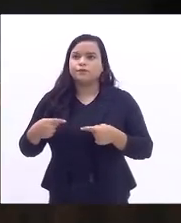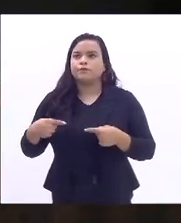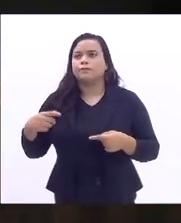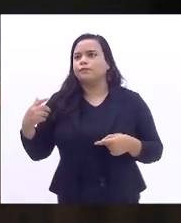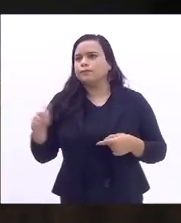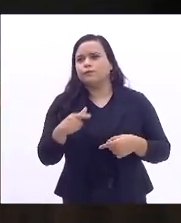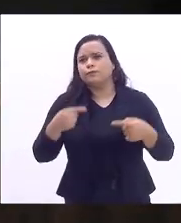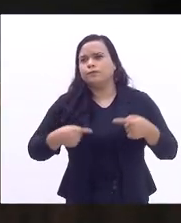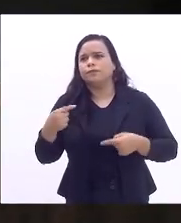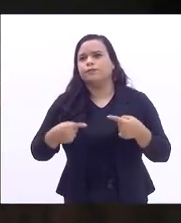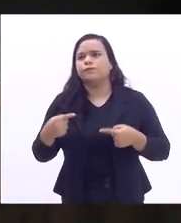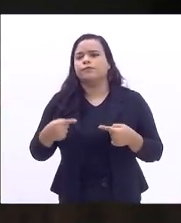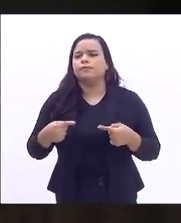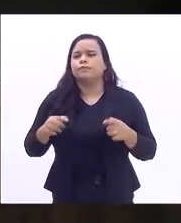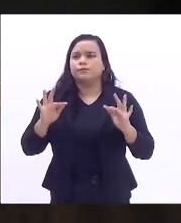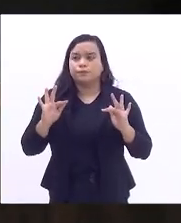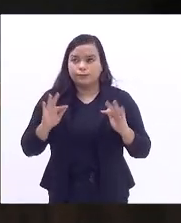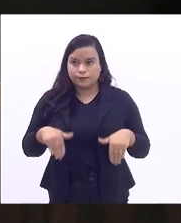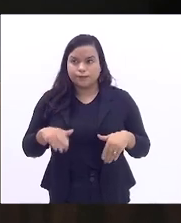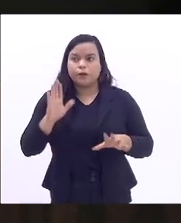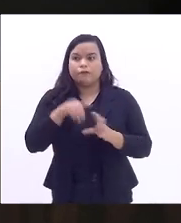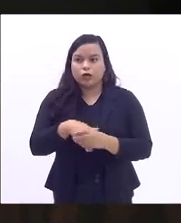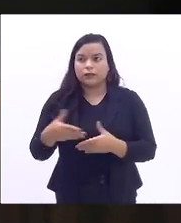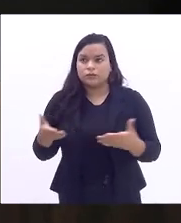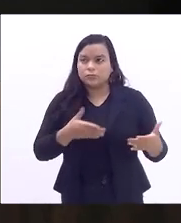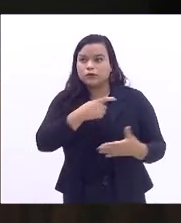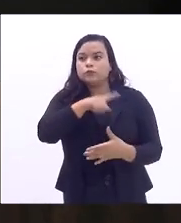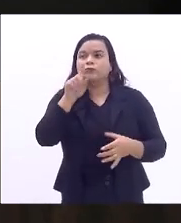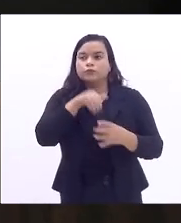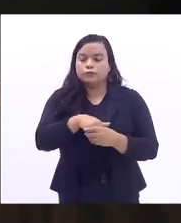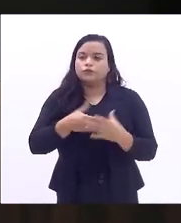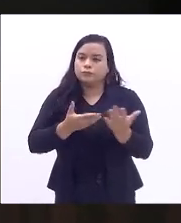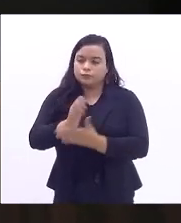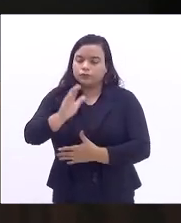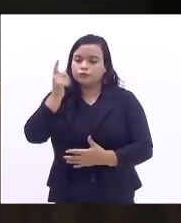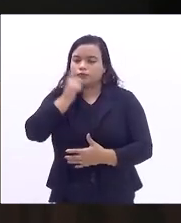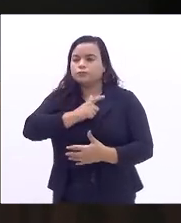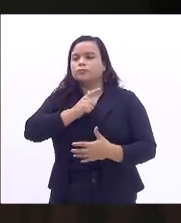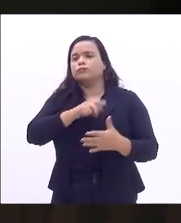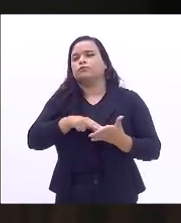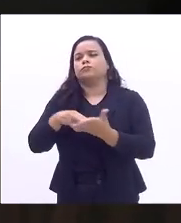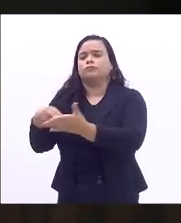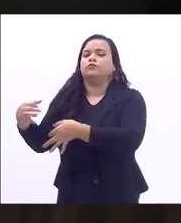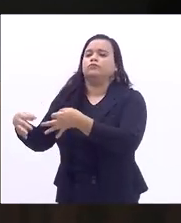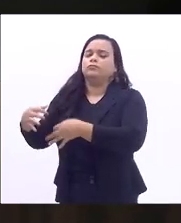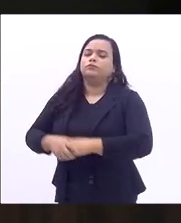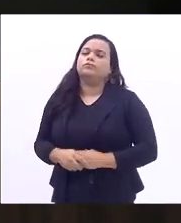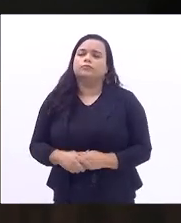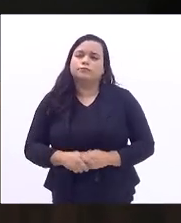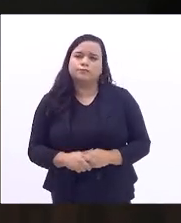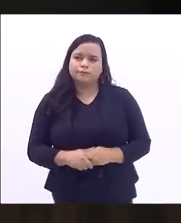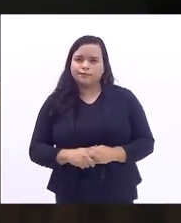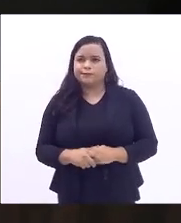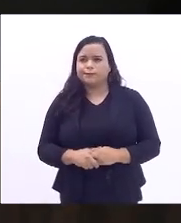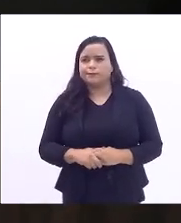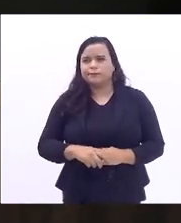aquela discutir se ela depressão em votação se eu tiver aprovam permaneçam Como estão aprovada vai à promulgação